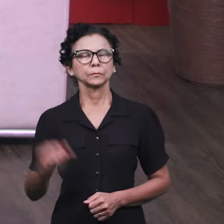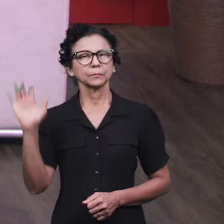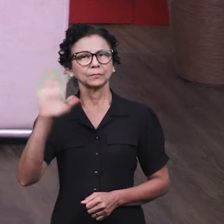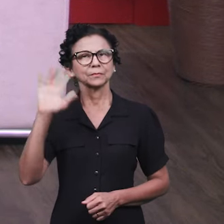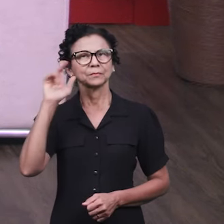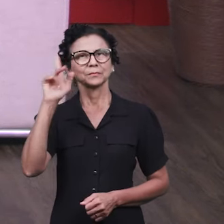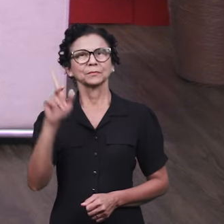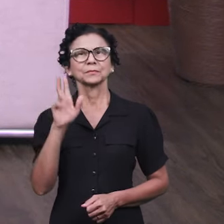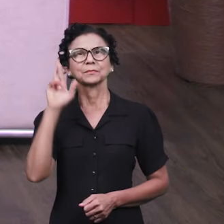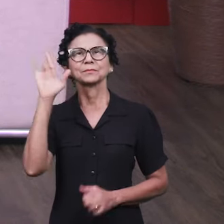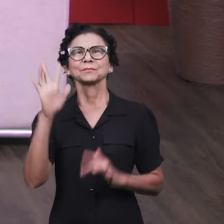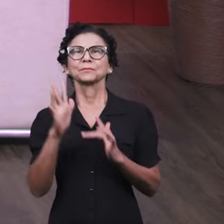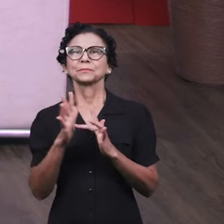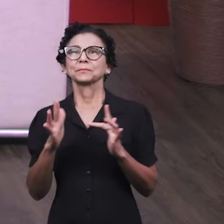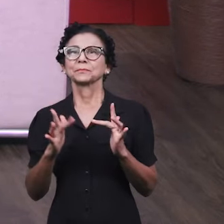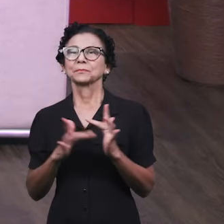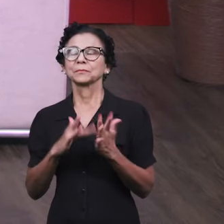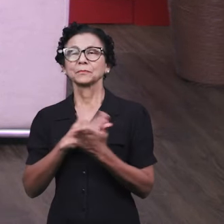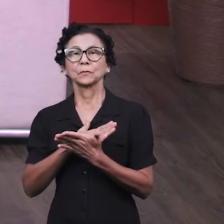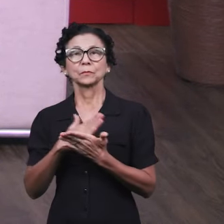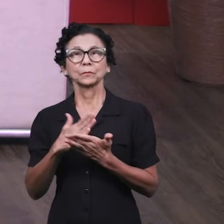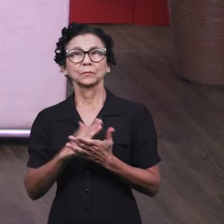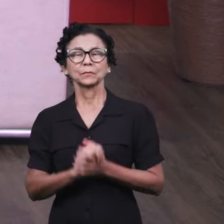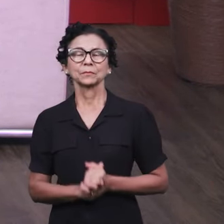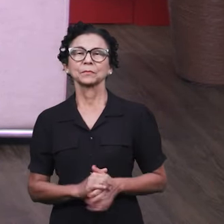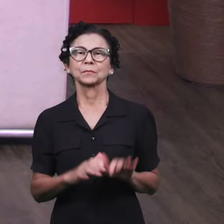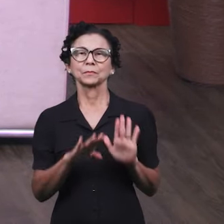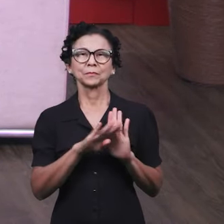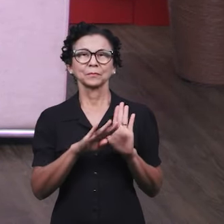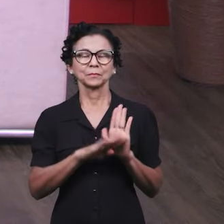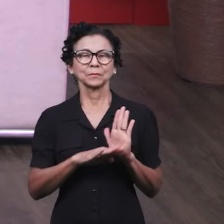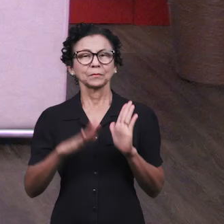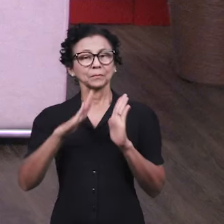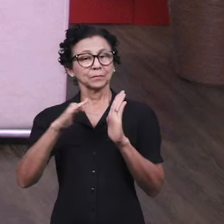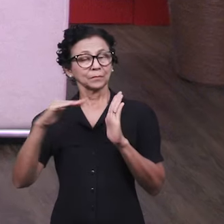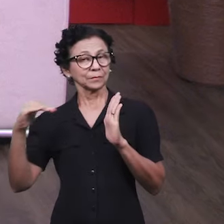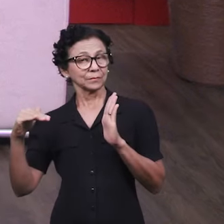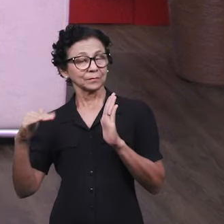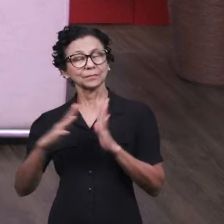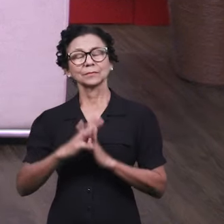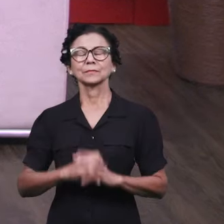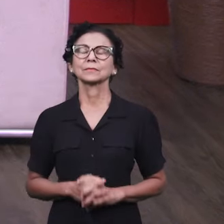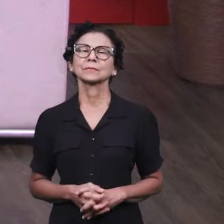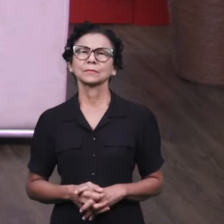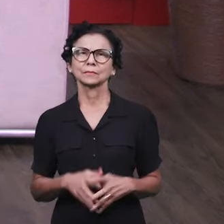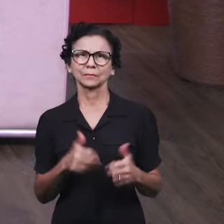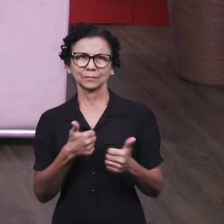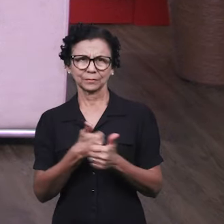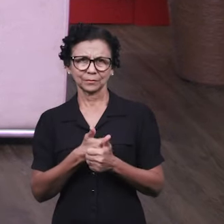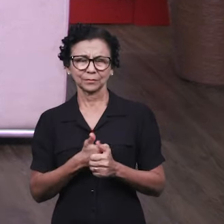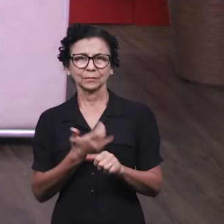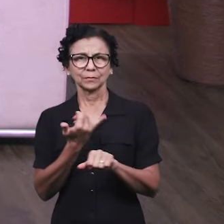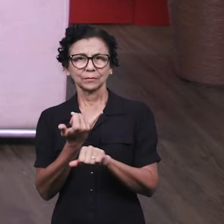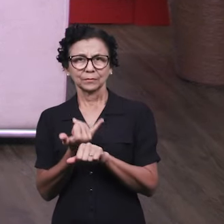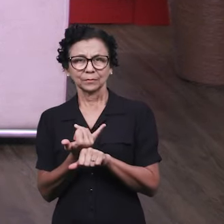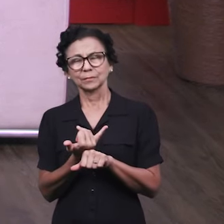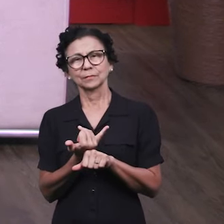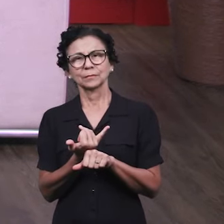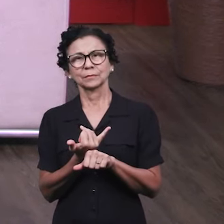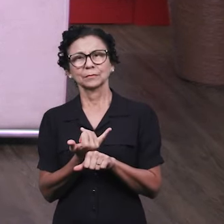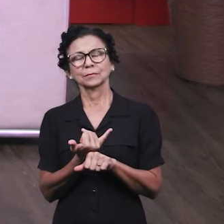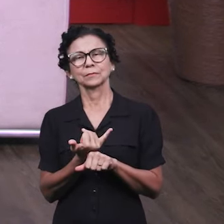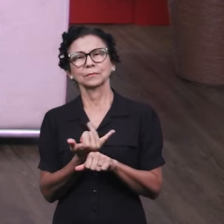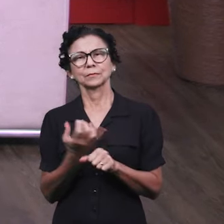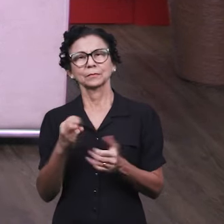Olá paz do Senhor Jesus estamos iniciando mais um programa estética em dia você pode nos acompanhar pelo canal oficial da Igreja